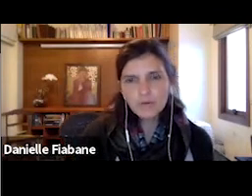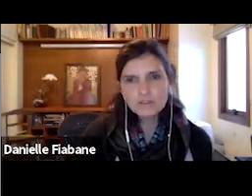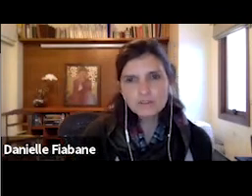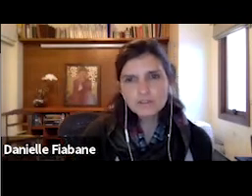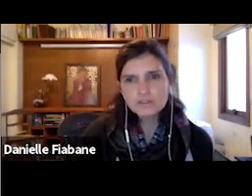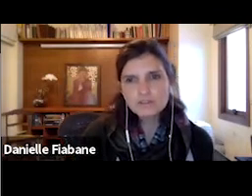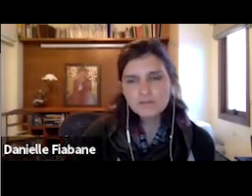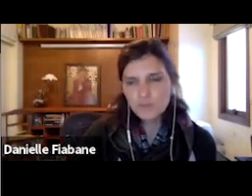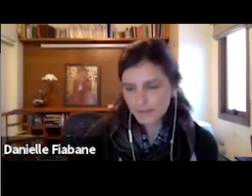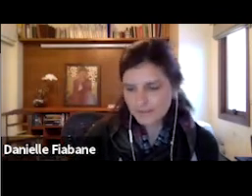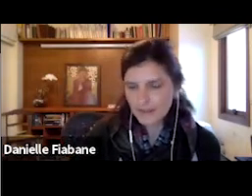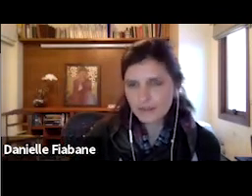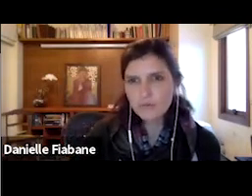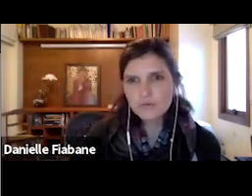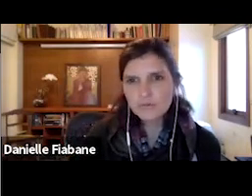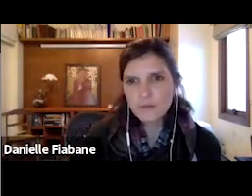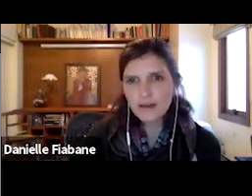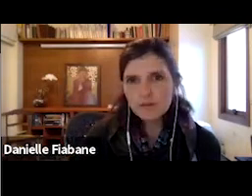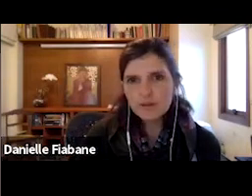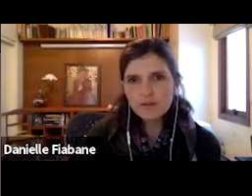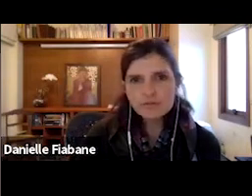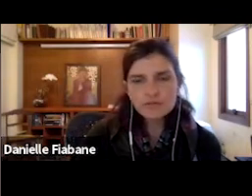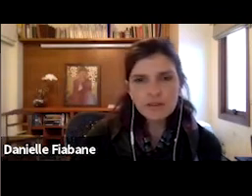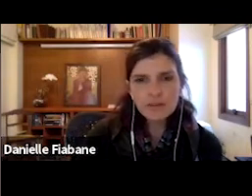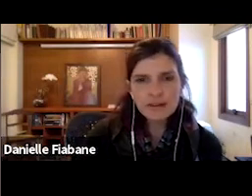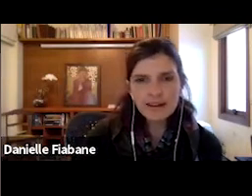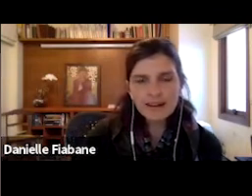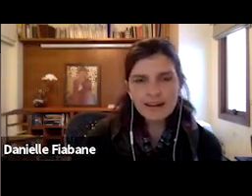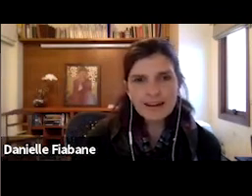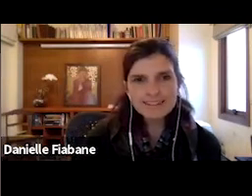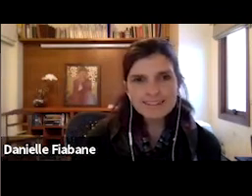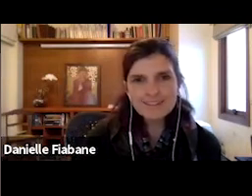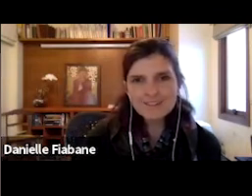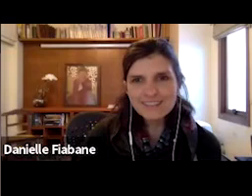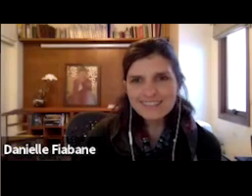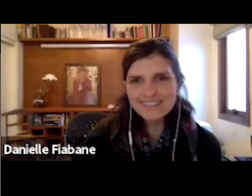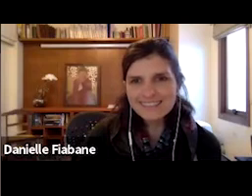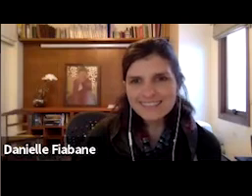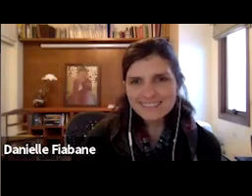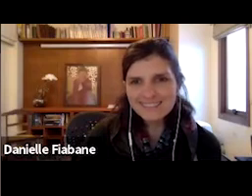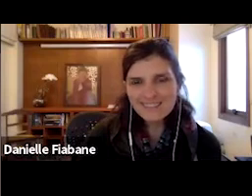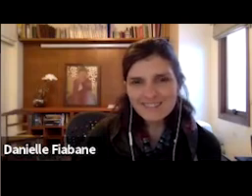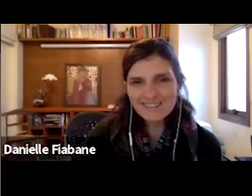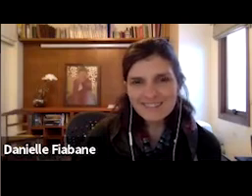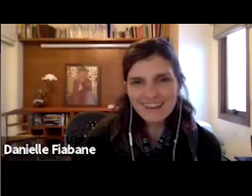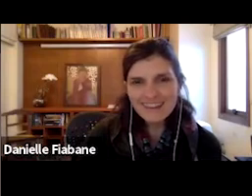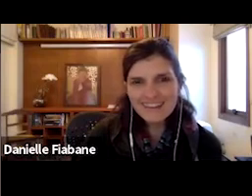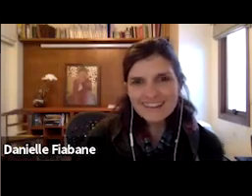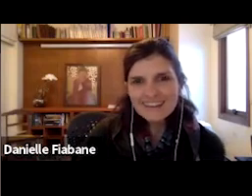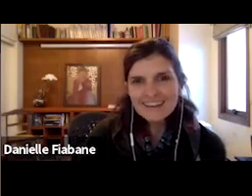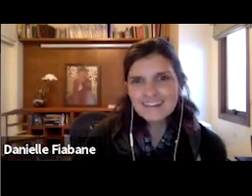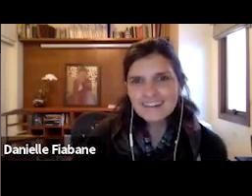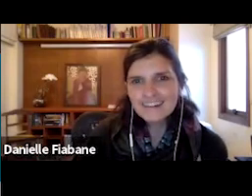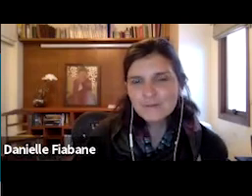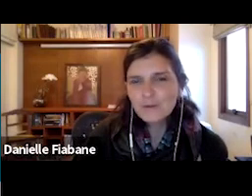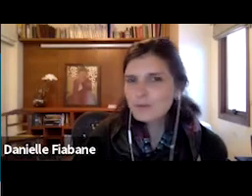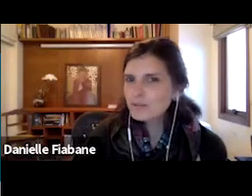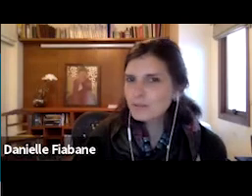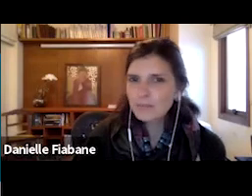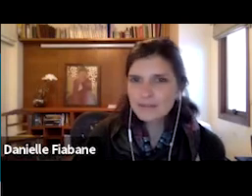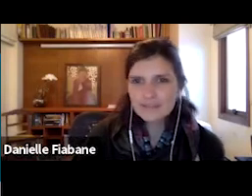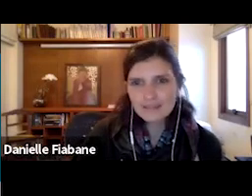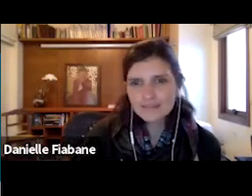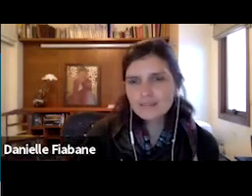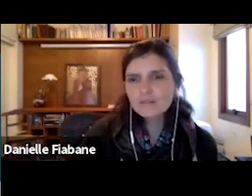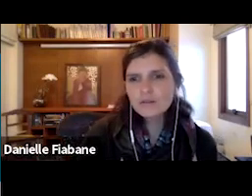Bom, eu vou passar aqui pelo sumário para não queimar na largada as diretrizes que eu já vou contar. O documento tem